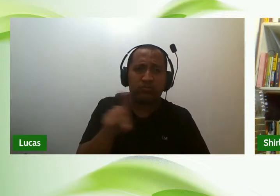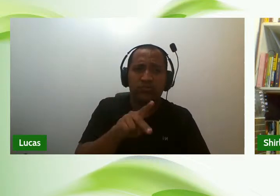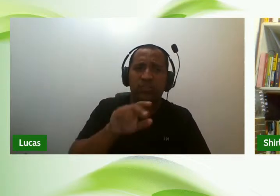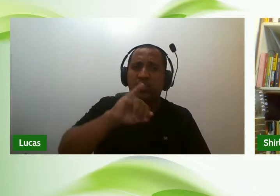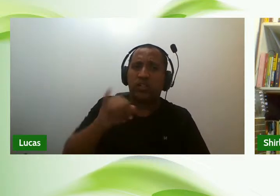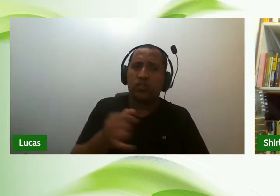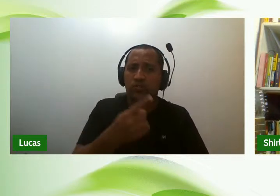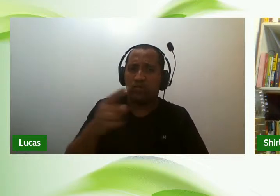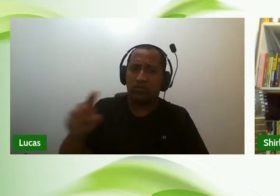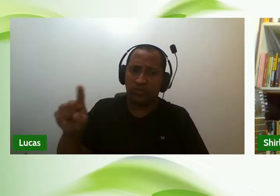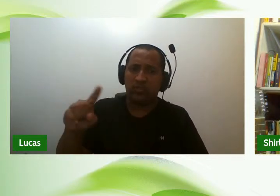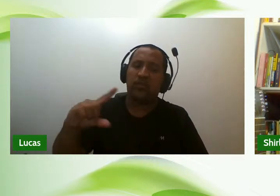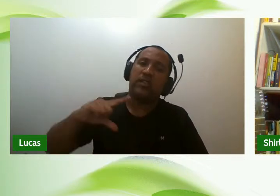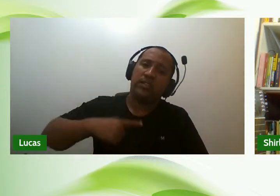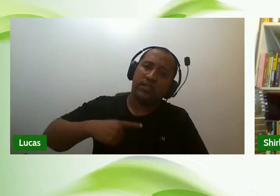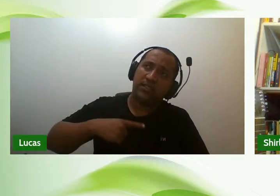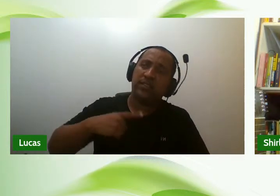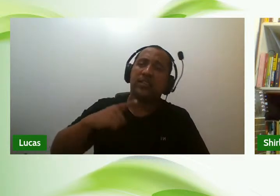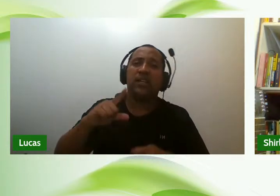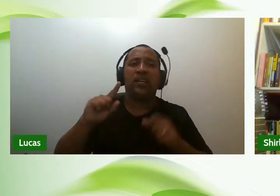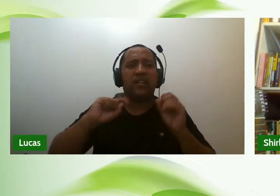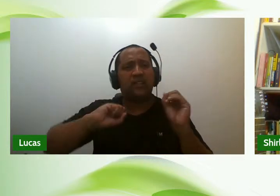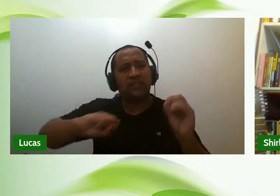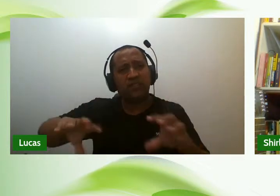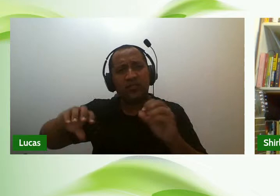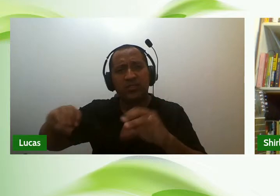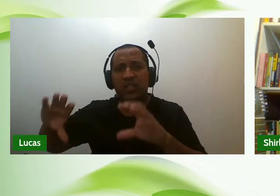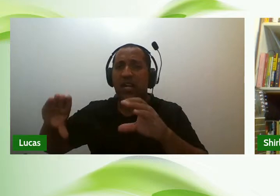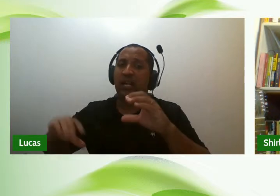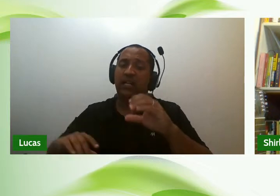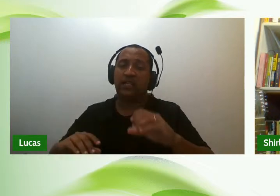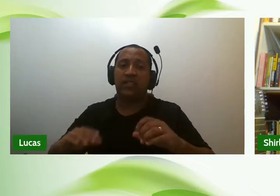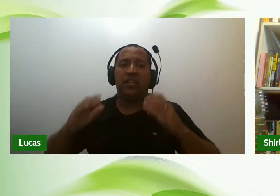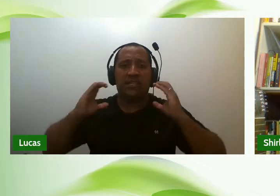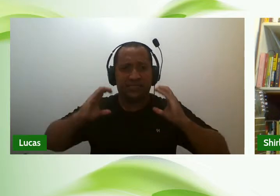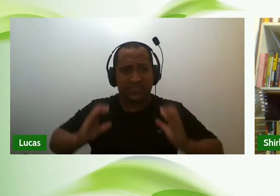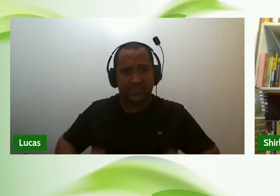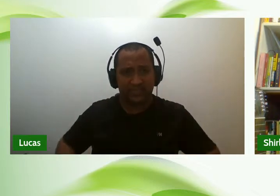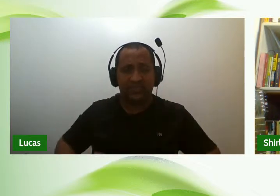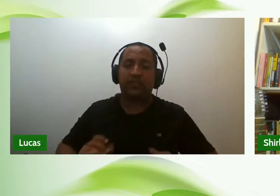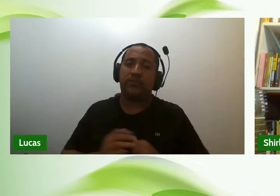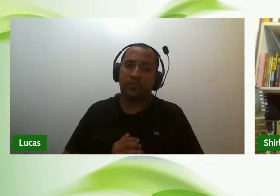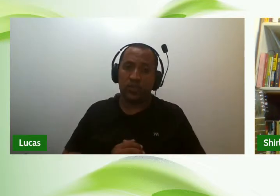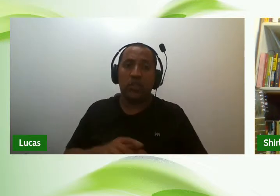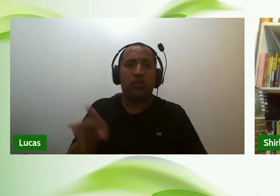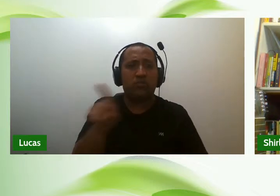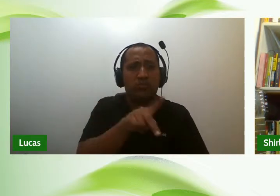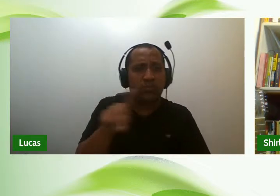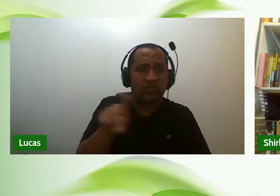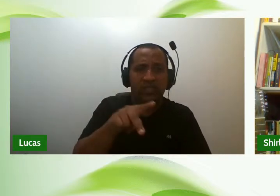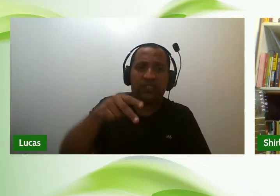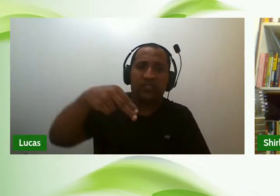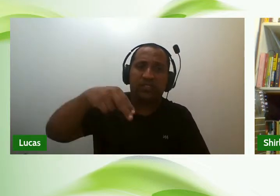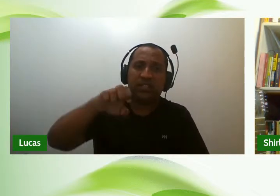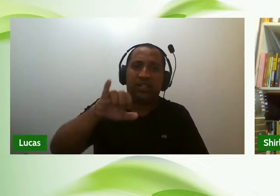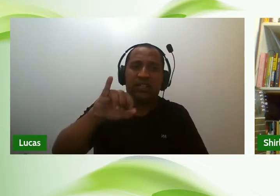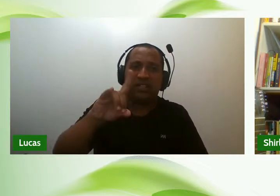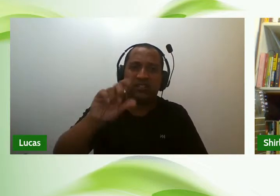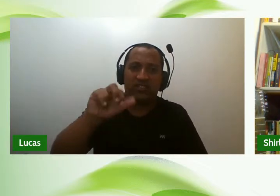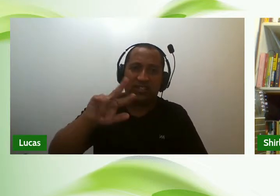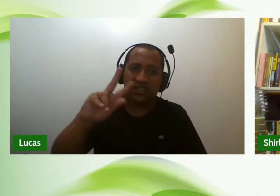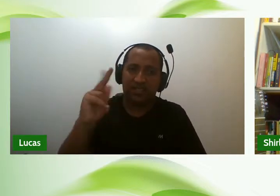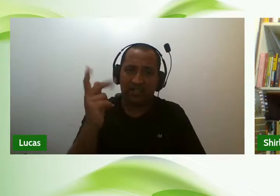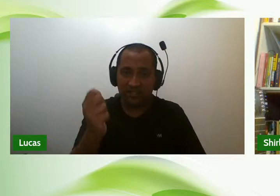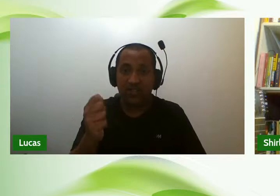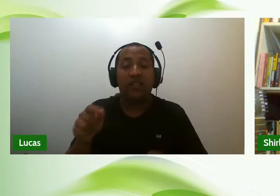falou conosco sobre educação e cidadania, tivemos a fala da professora Neidinha, tivemos hoje o